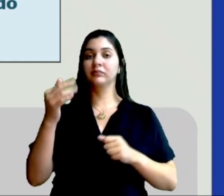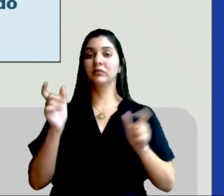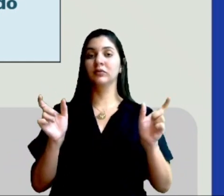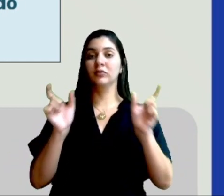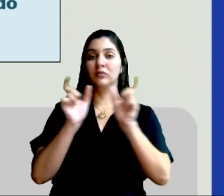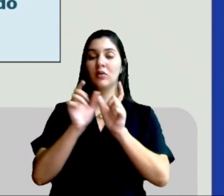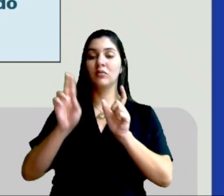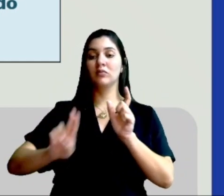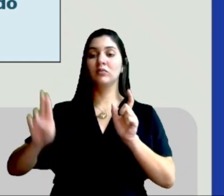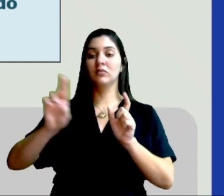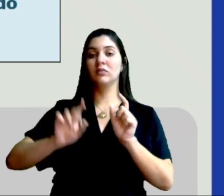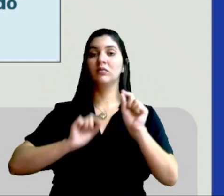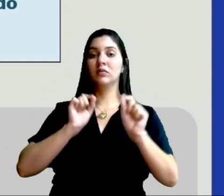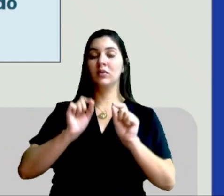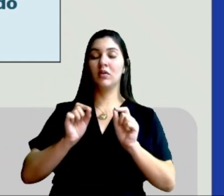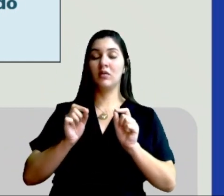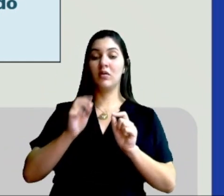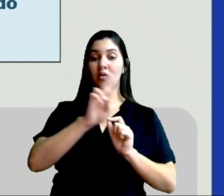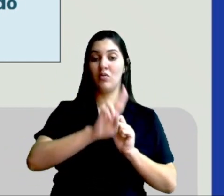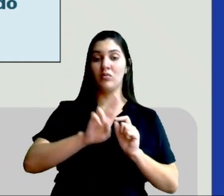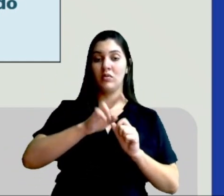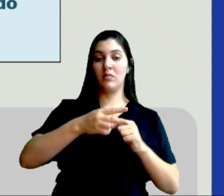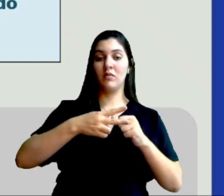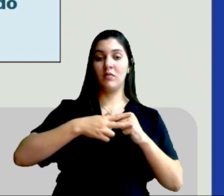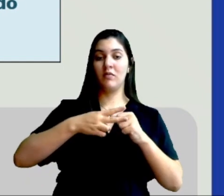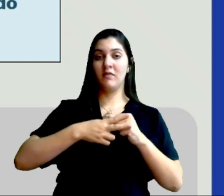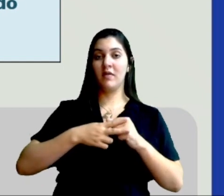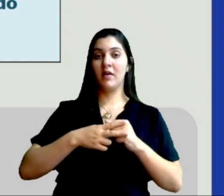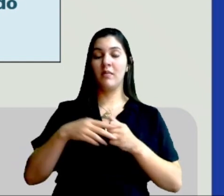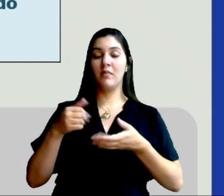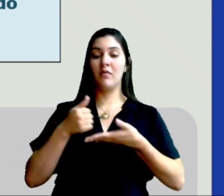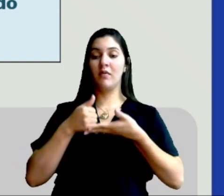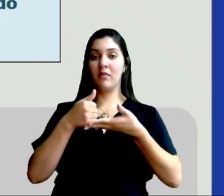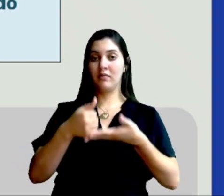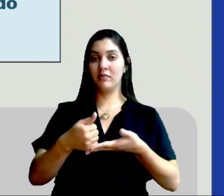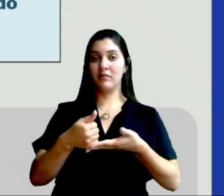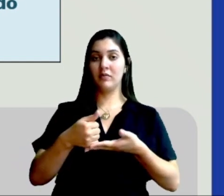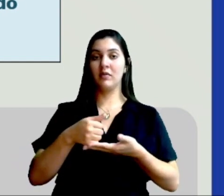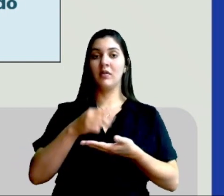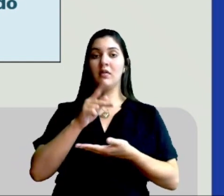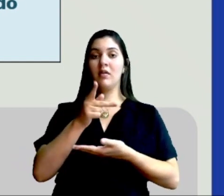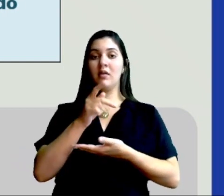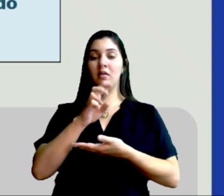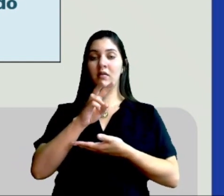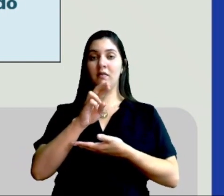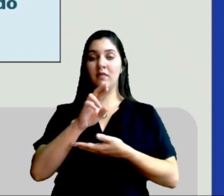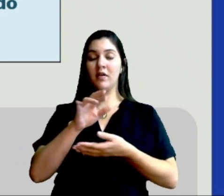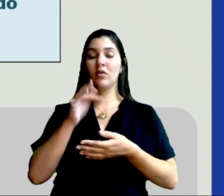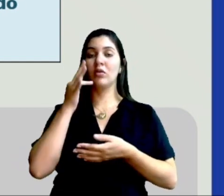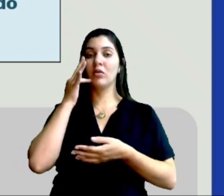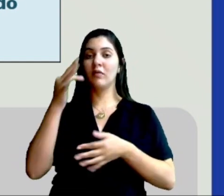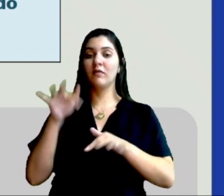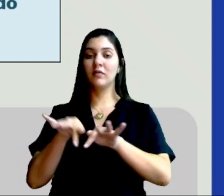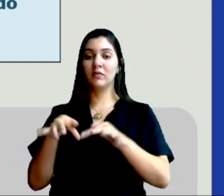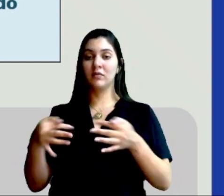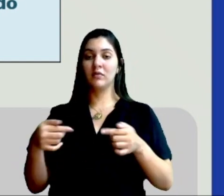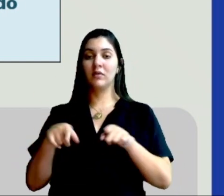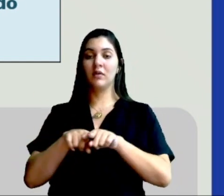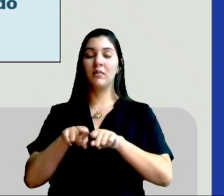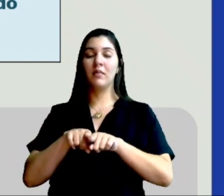nós utilizamos o verbo auxiliar haber no futuro simples e o particípio do